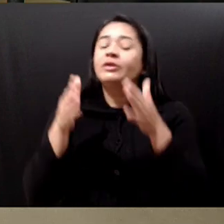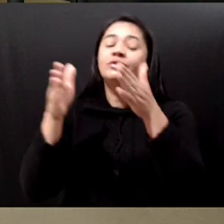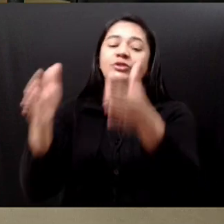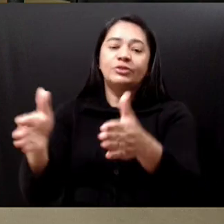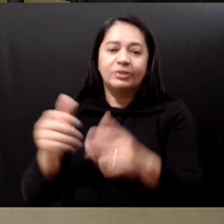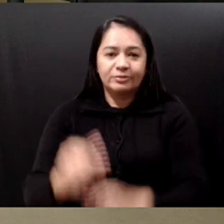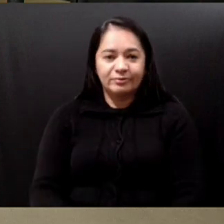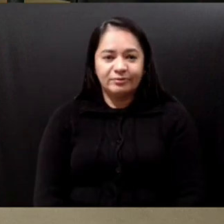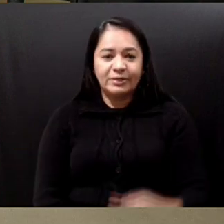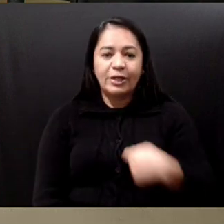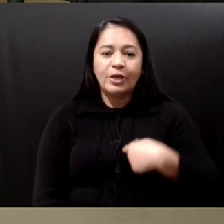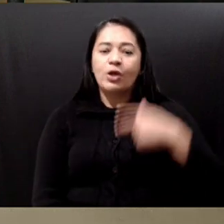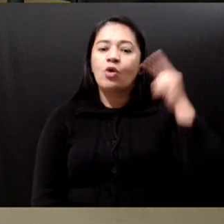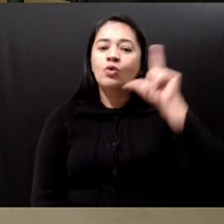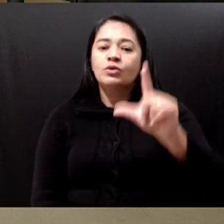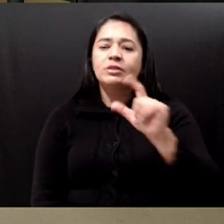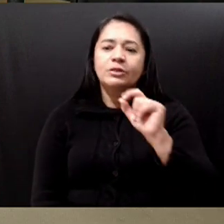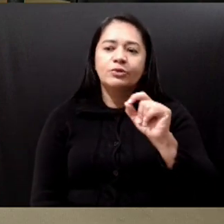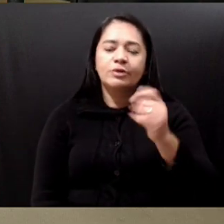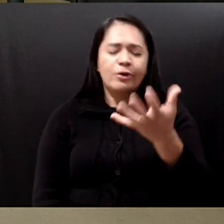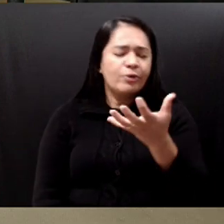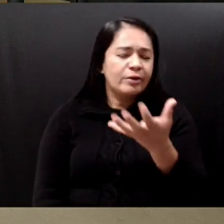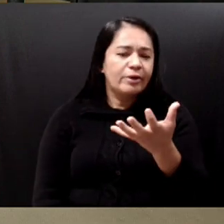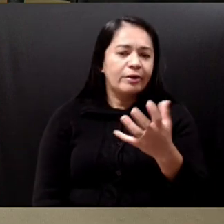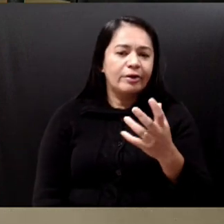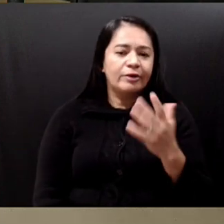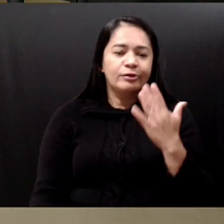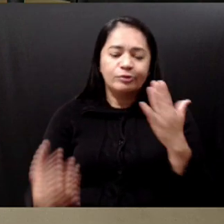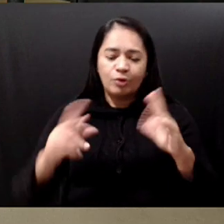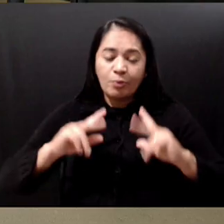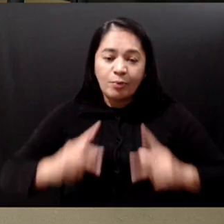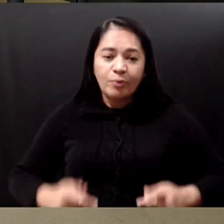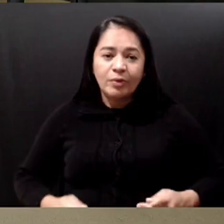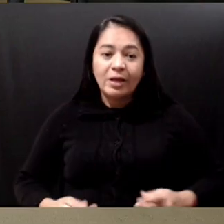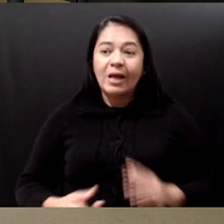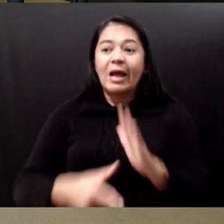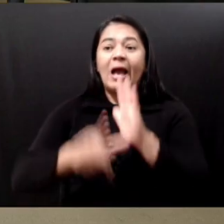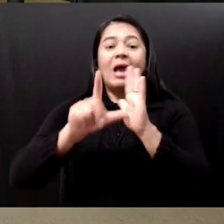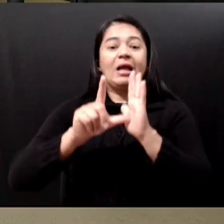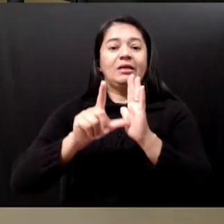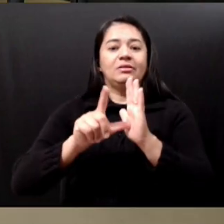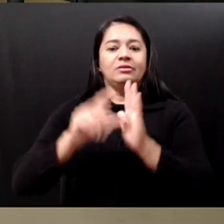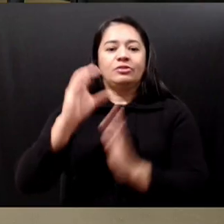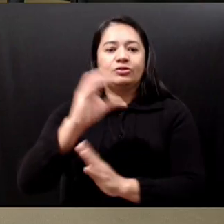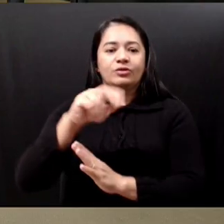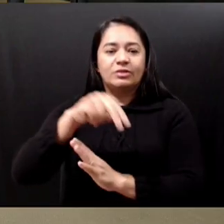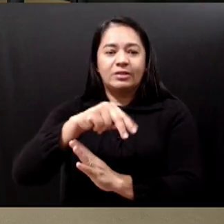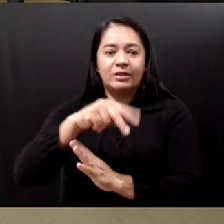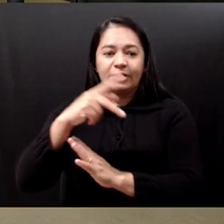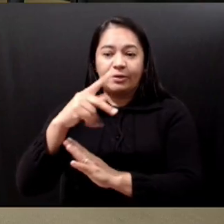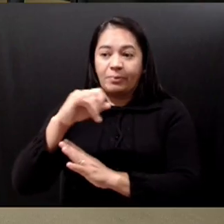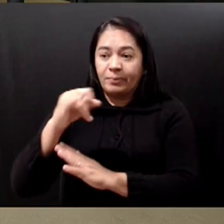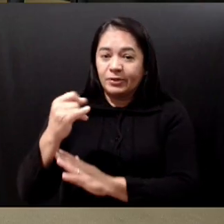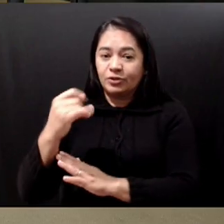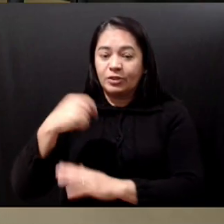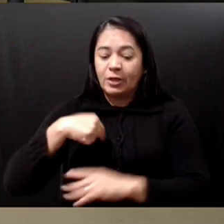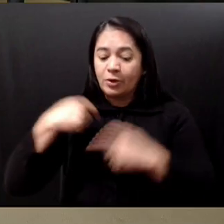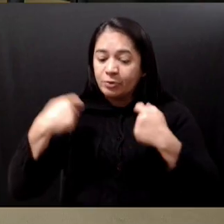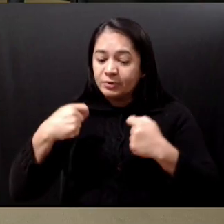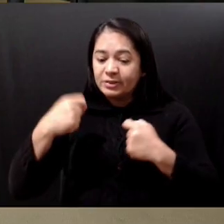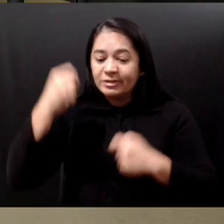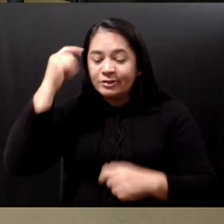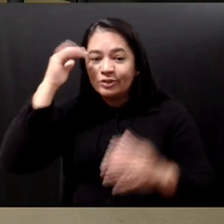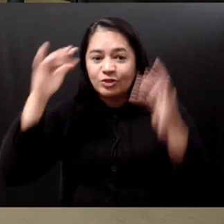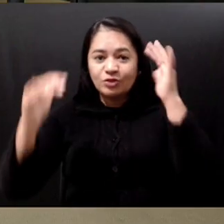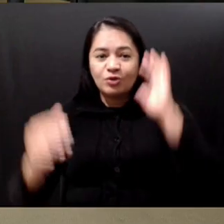alcançar como ser humano, né? Uhum. Antes de eu ser um CNPJ, eu sou um CPF, eu preciso realizar sonhos. Seja